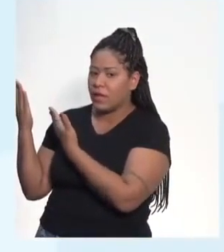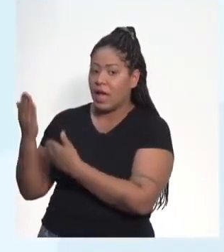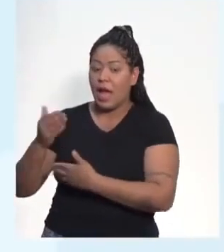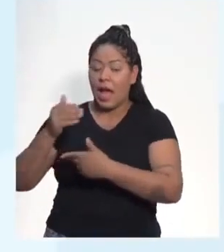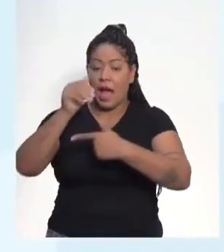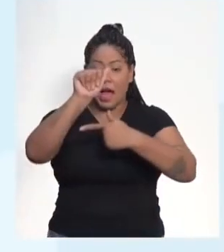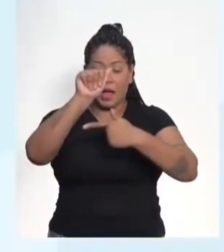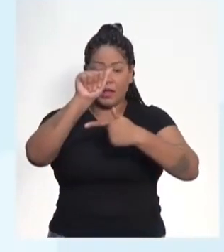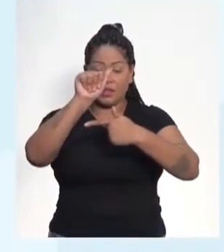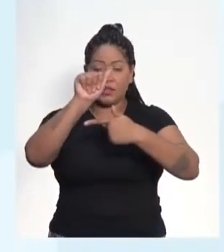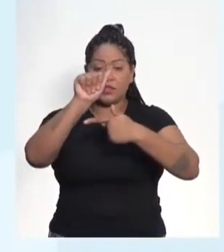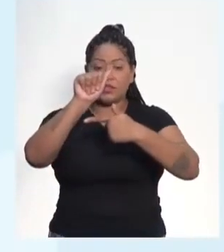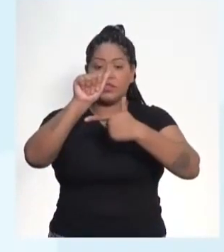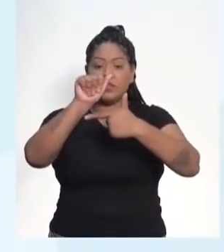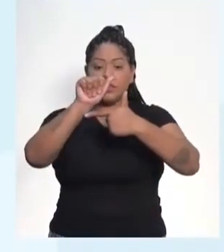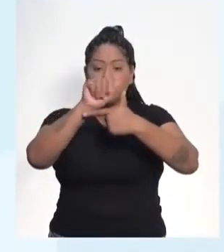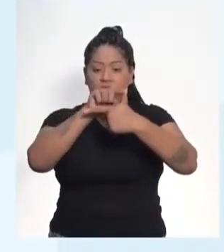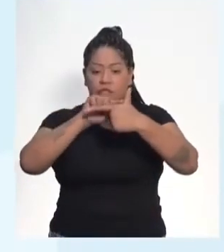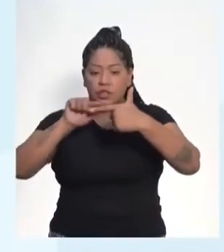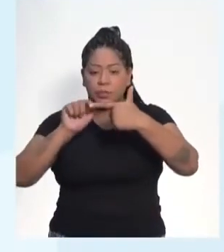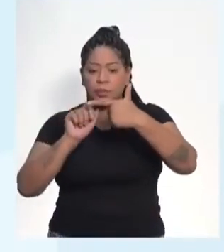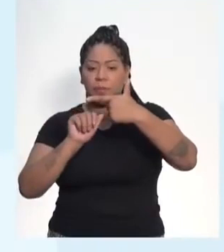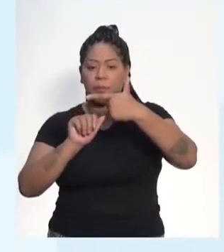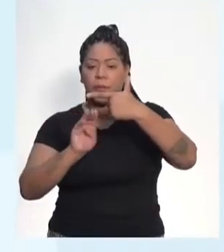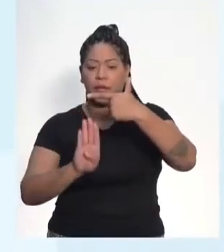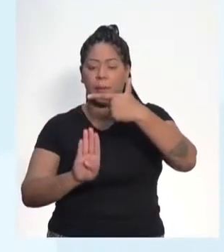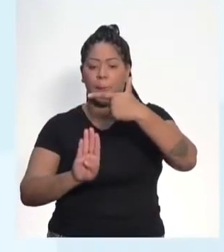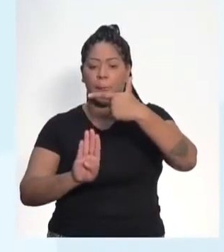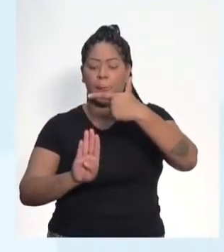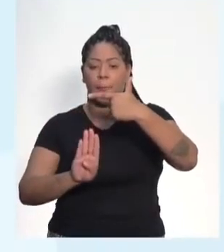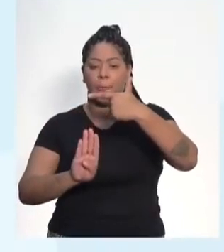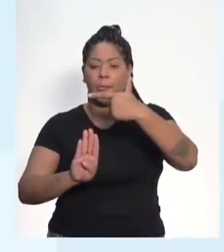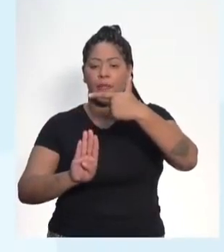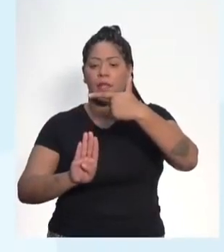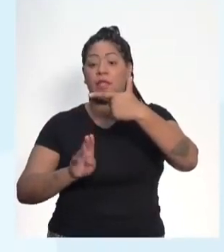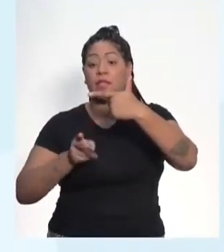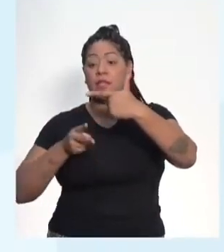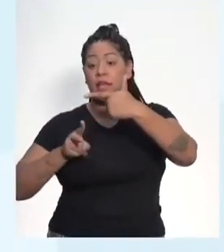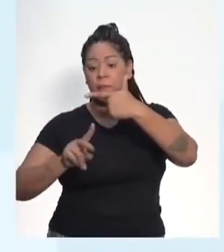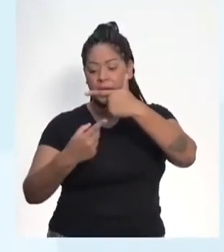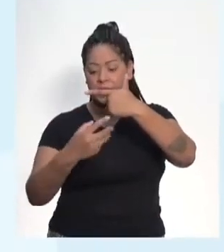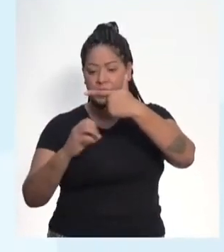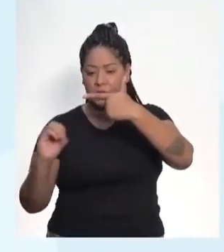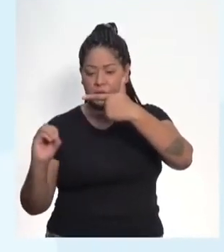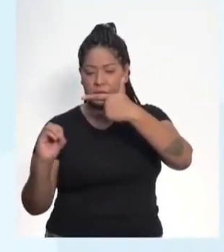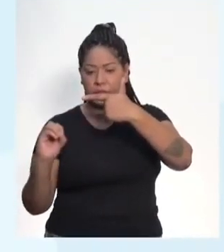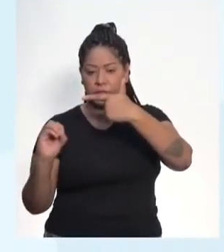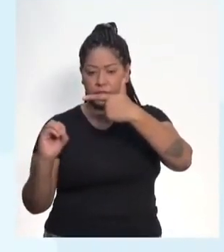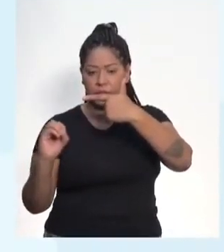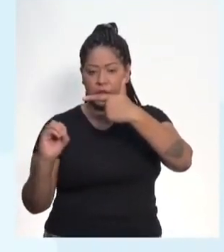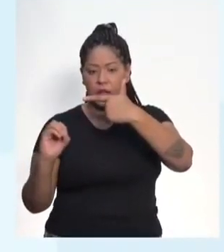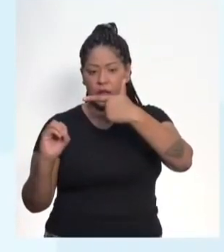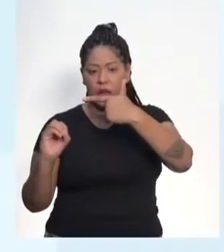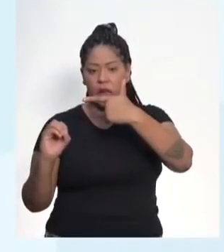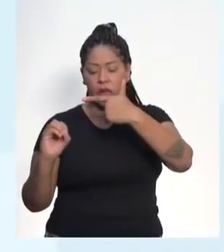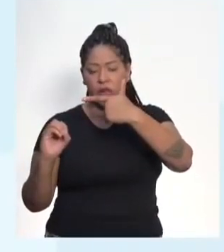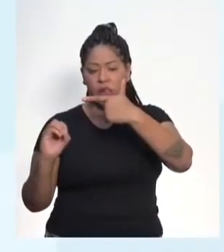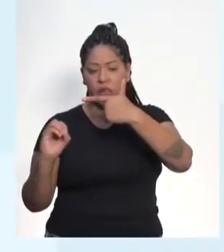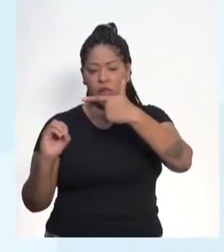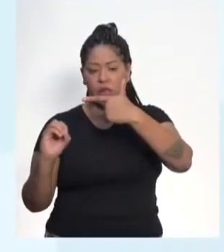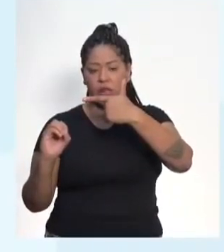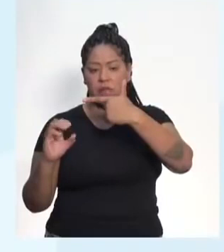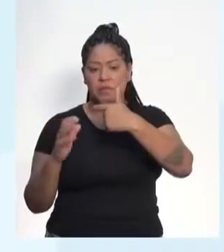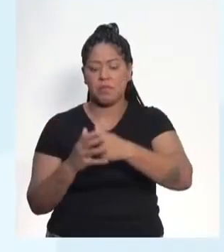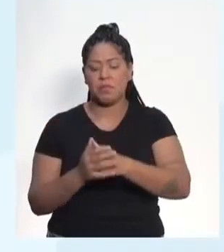por alguma coisa B, tá ok? Onde esse B é o número 100, ok? Aí remete à ideia de